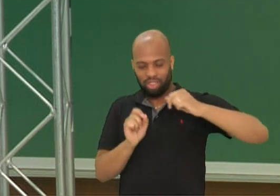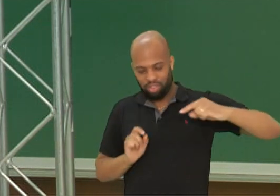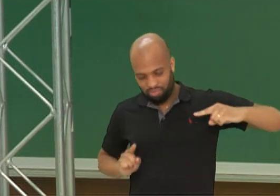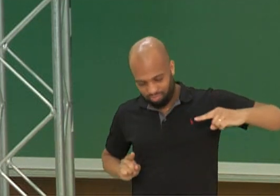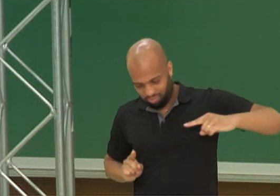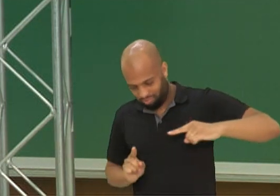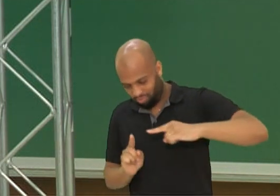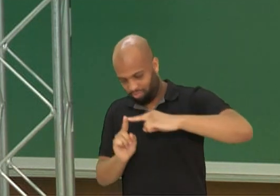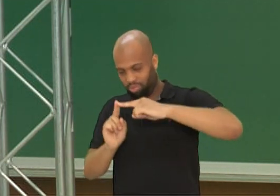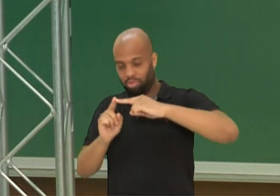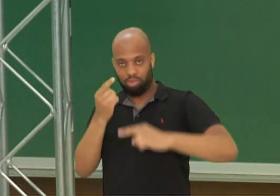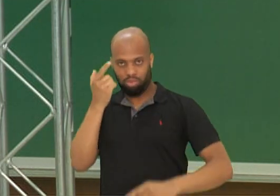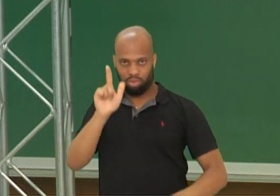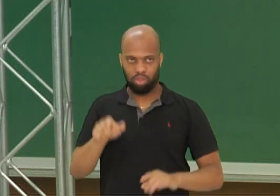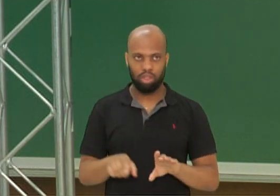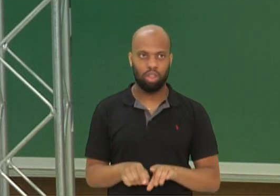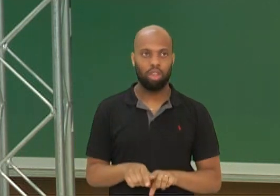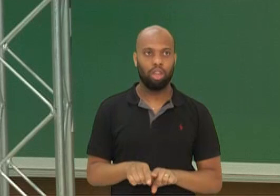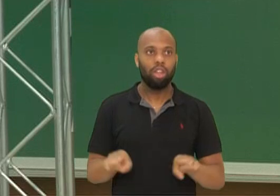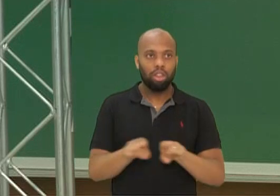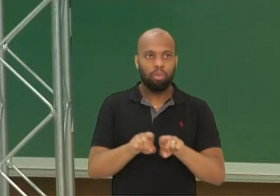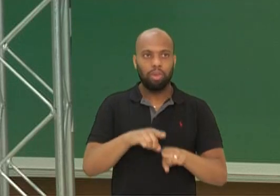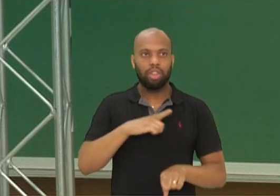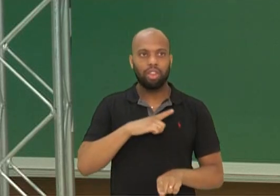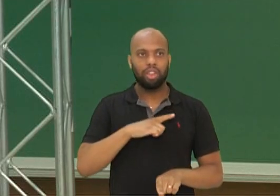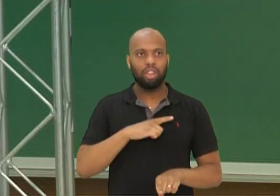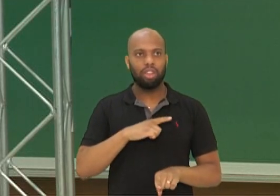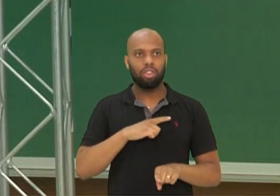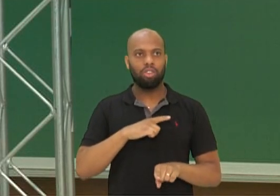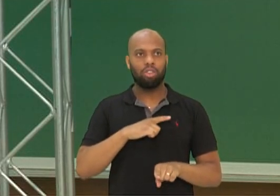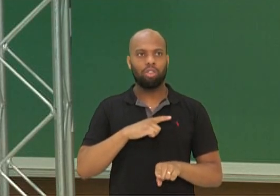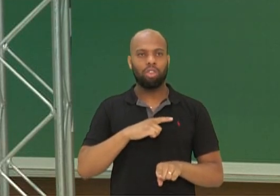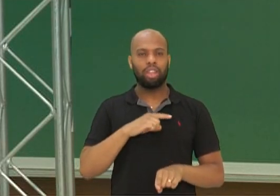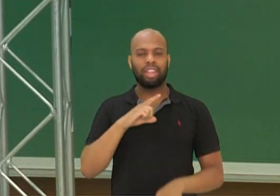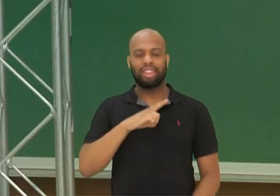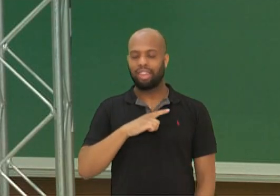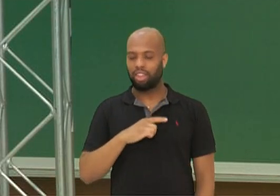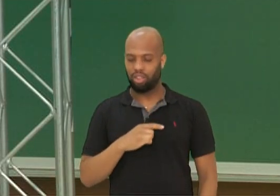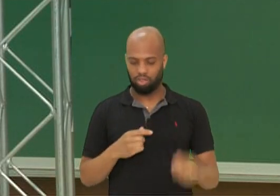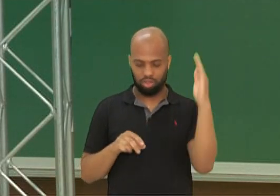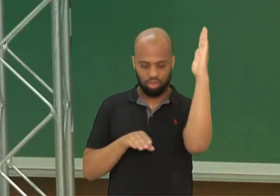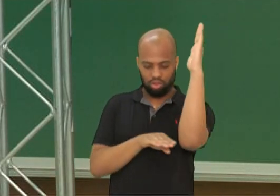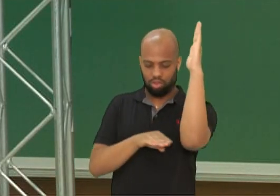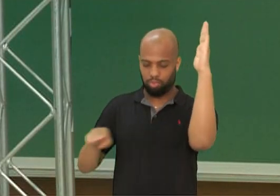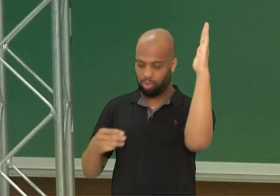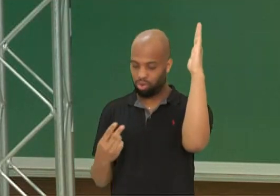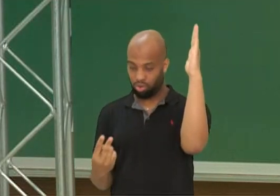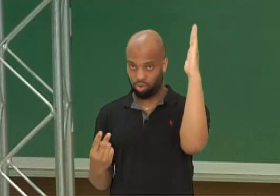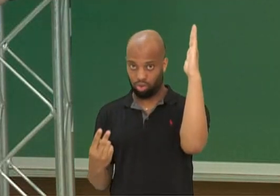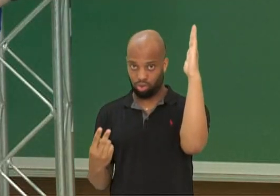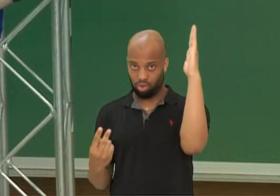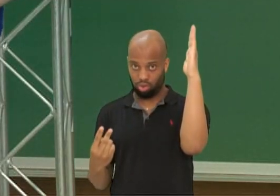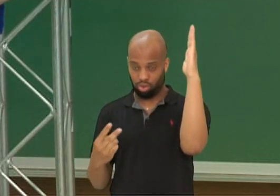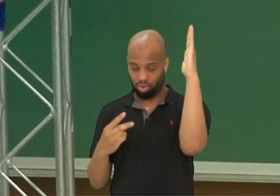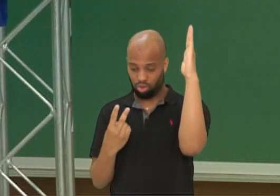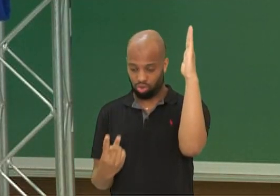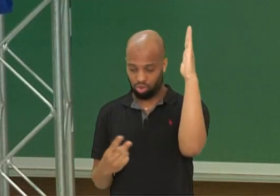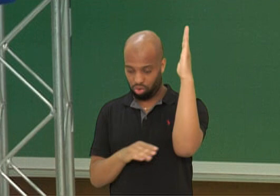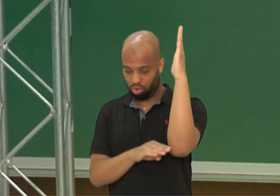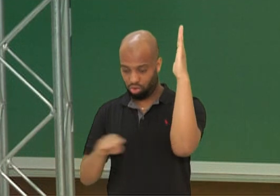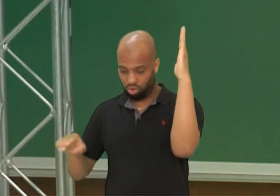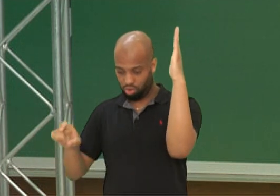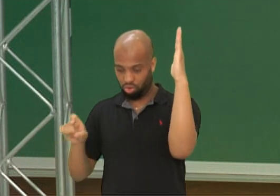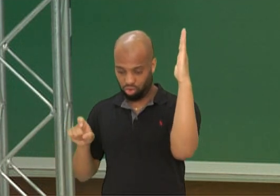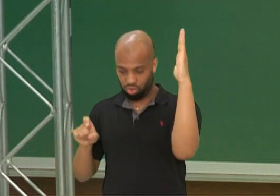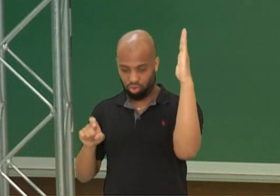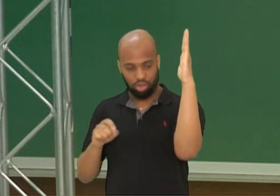marcar o ponto. E as últimas, a outra coordenada aqui, ó, 2 para x, 4 para y. 2 para